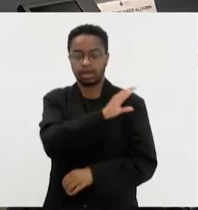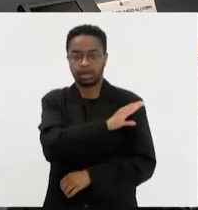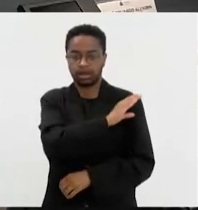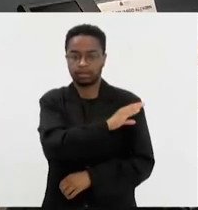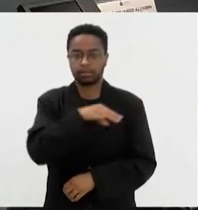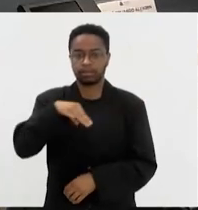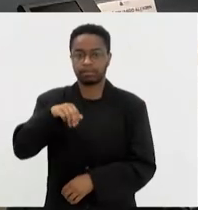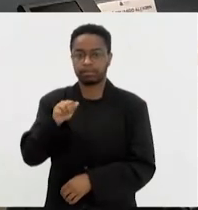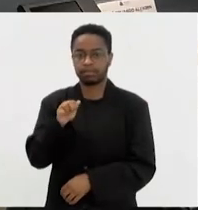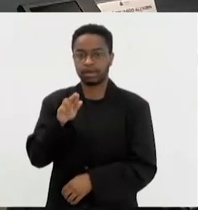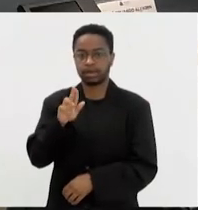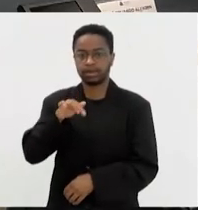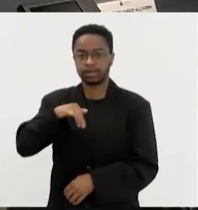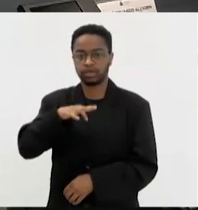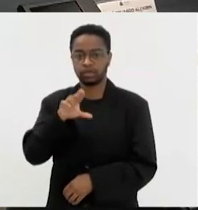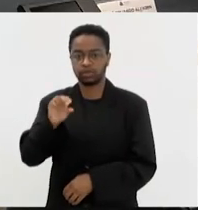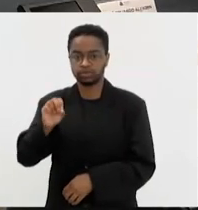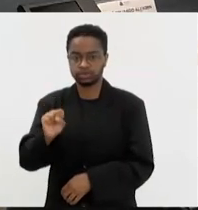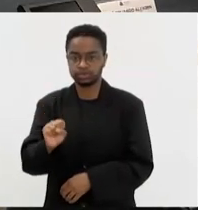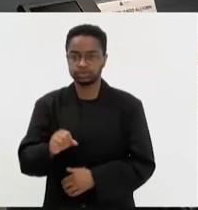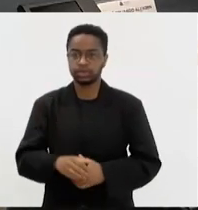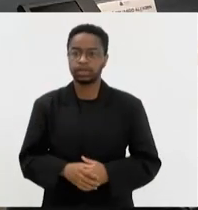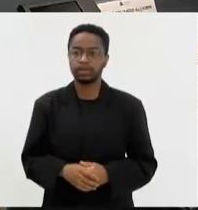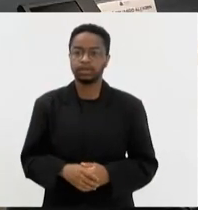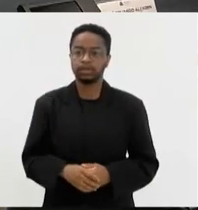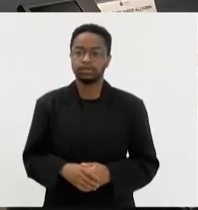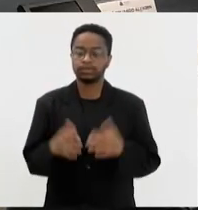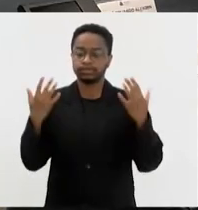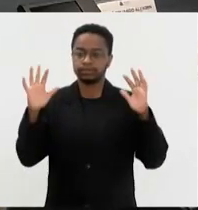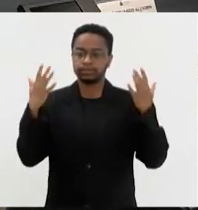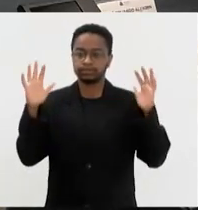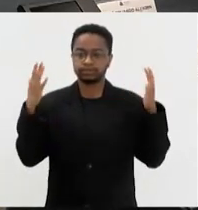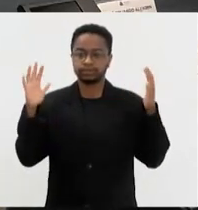Marquinhos bacel e